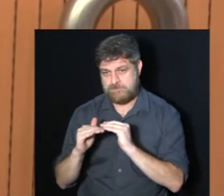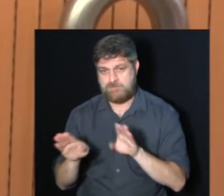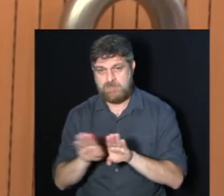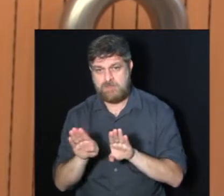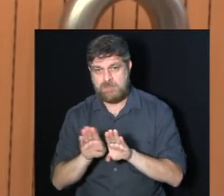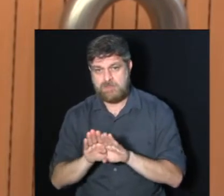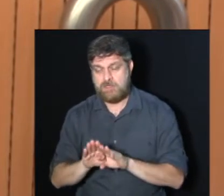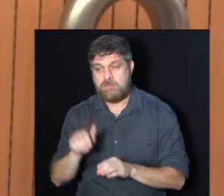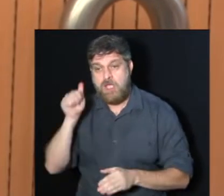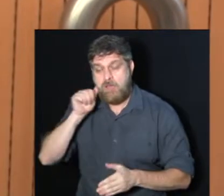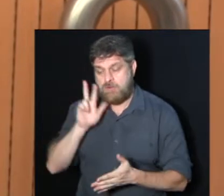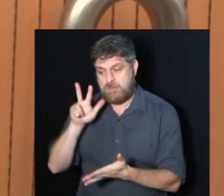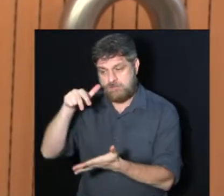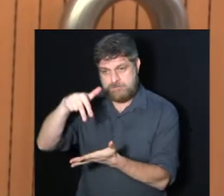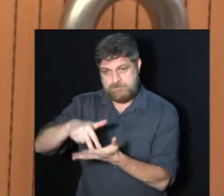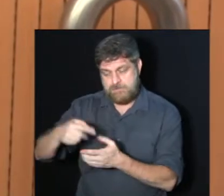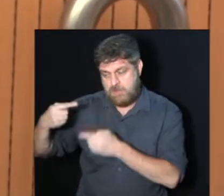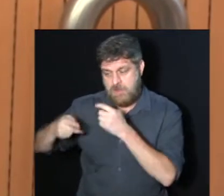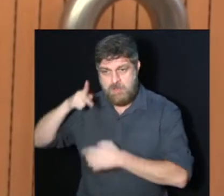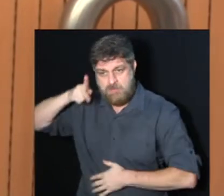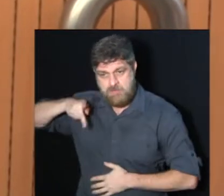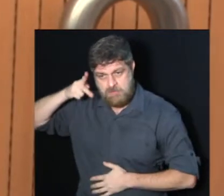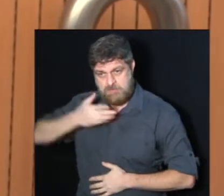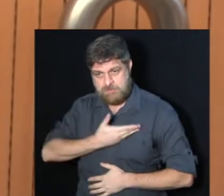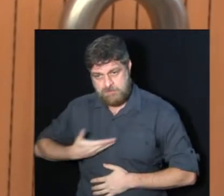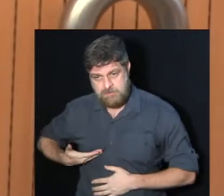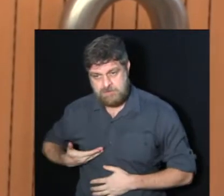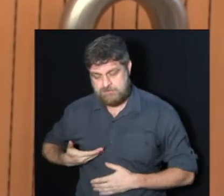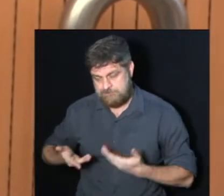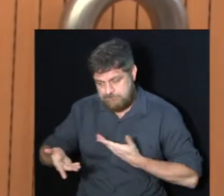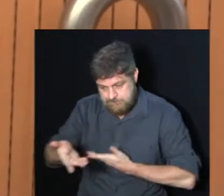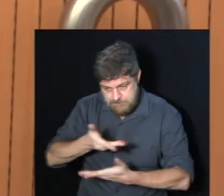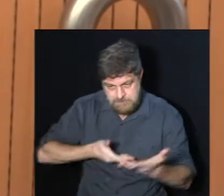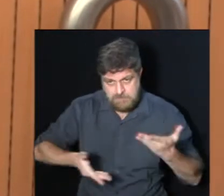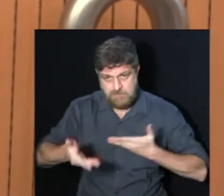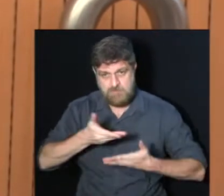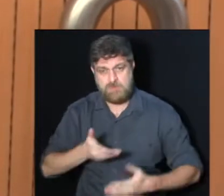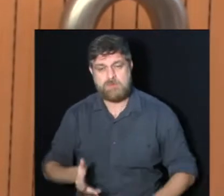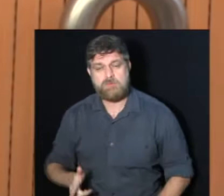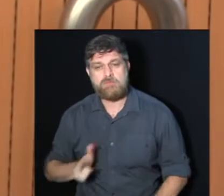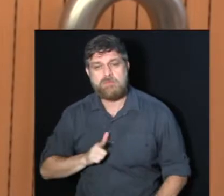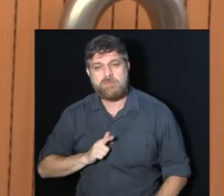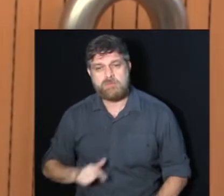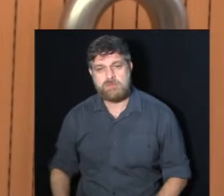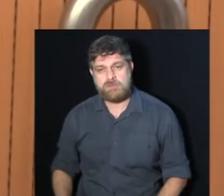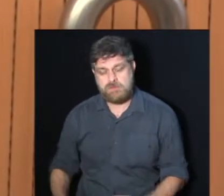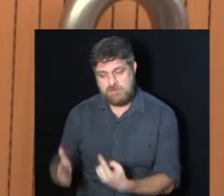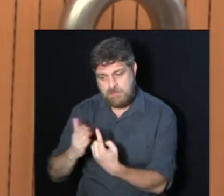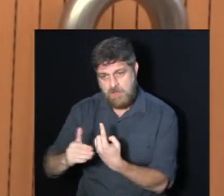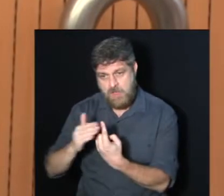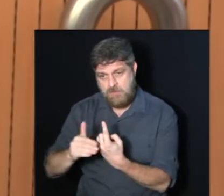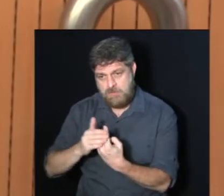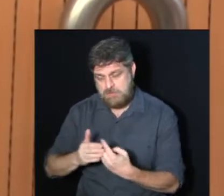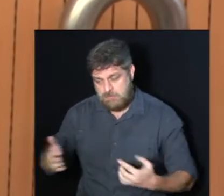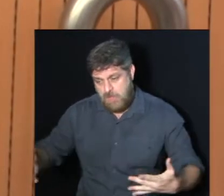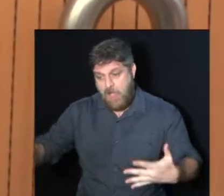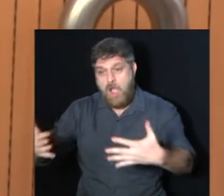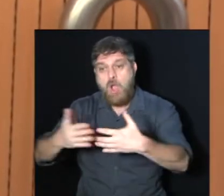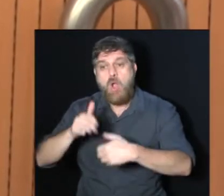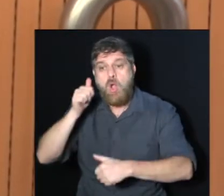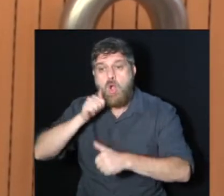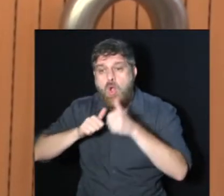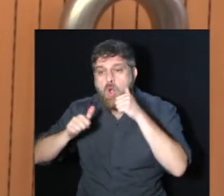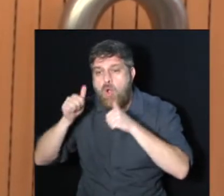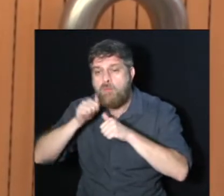participação política e estruturas de governança participativa, a promoção e acolhida de mulheres refugiadas,